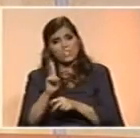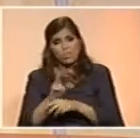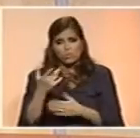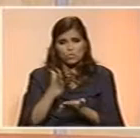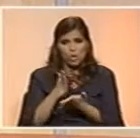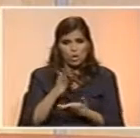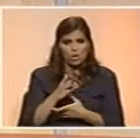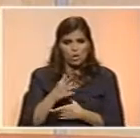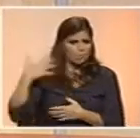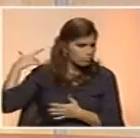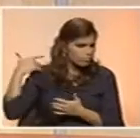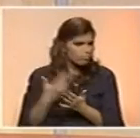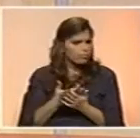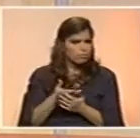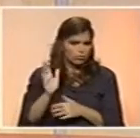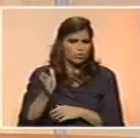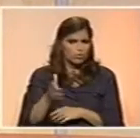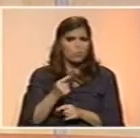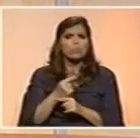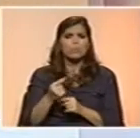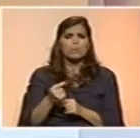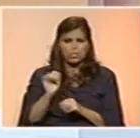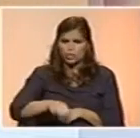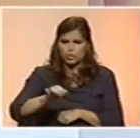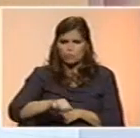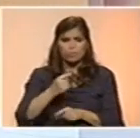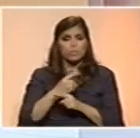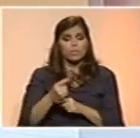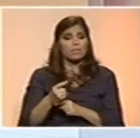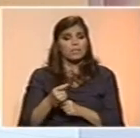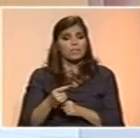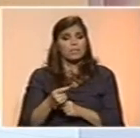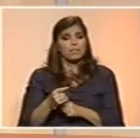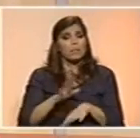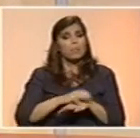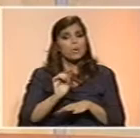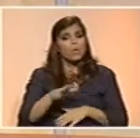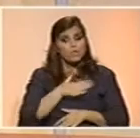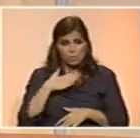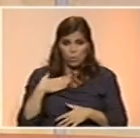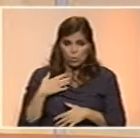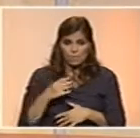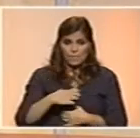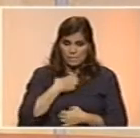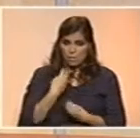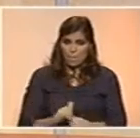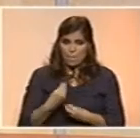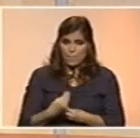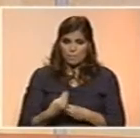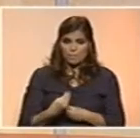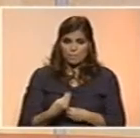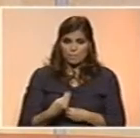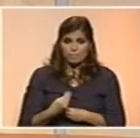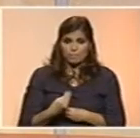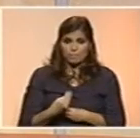faz isso há muito tempo, Pedro? Já há bastante tempo, sim. E porquê? Acima de tudo por uma questão de saúde. Sinto-me bem, por uma